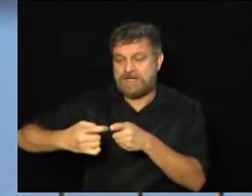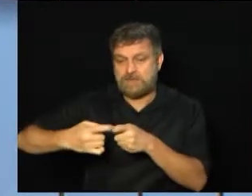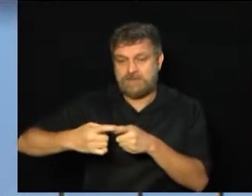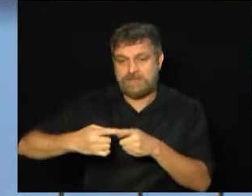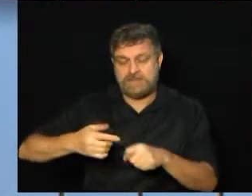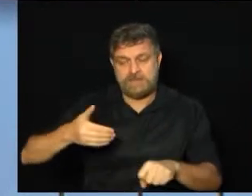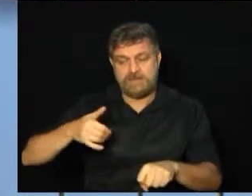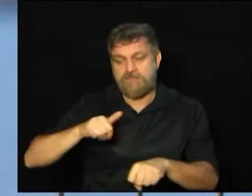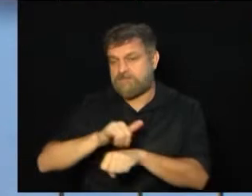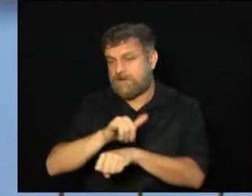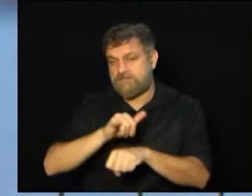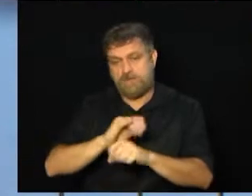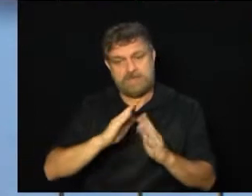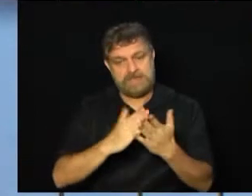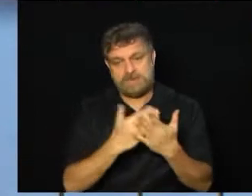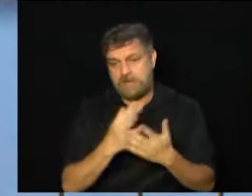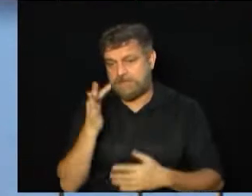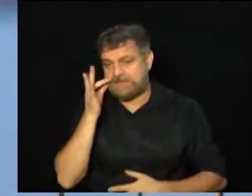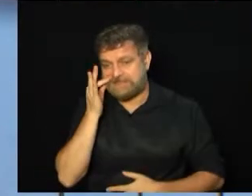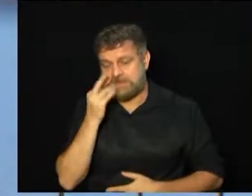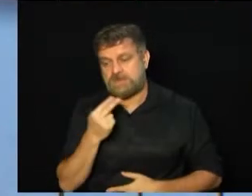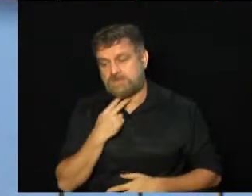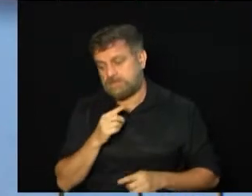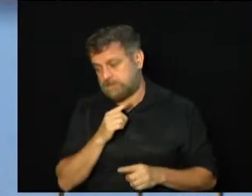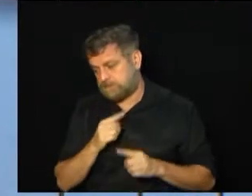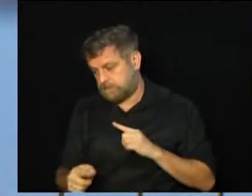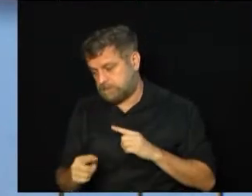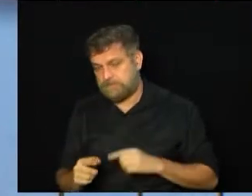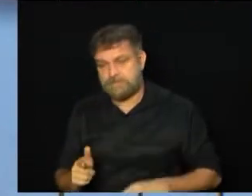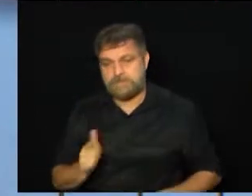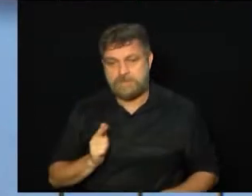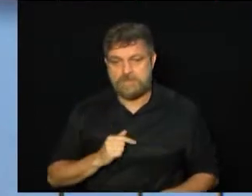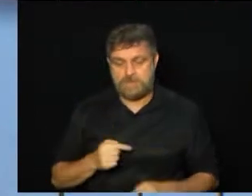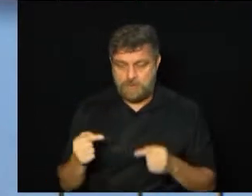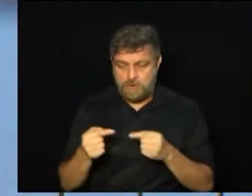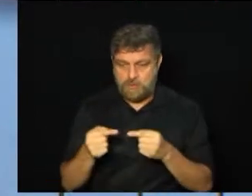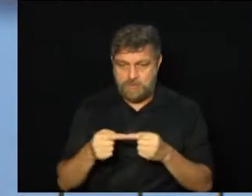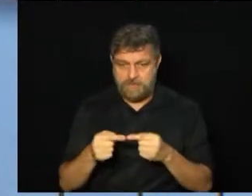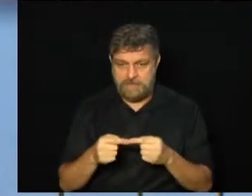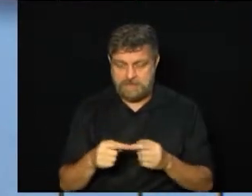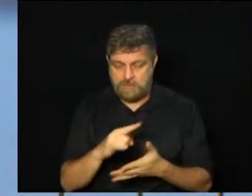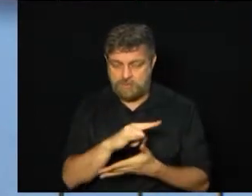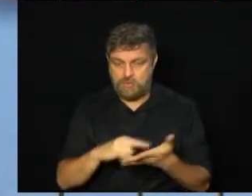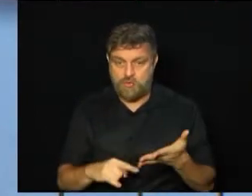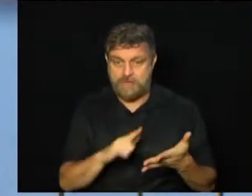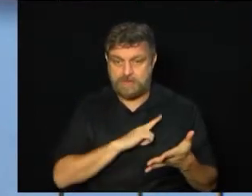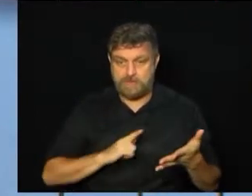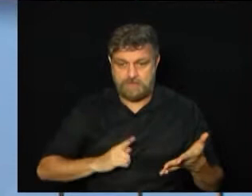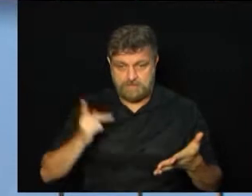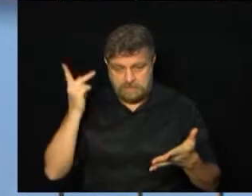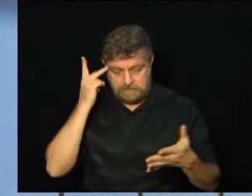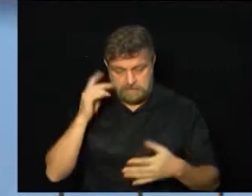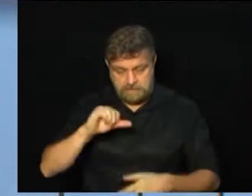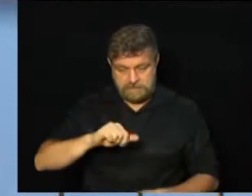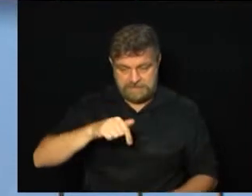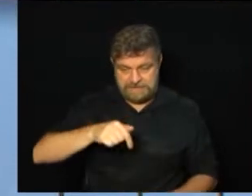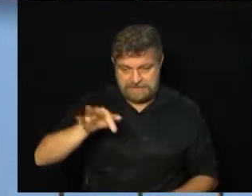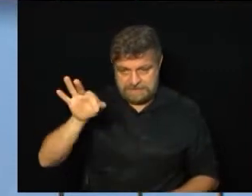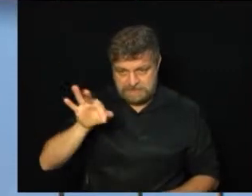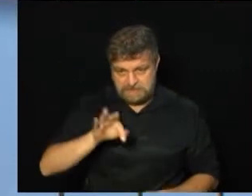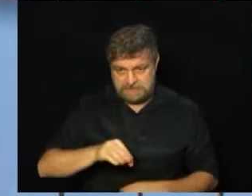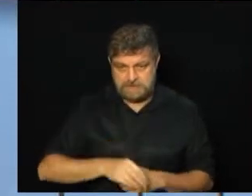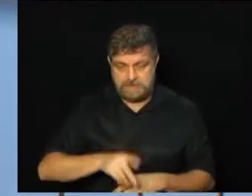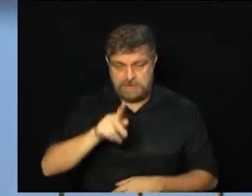não frequentar presencialmente as aulas. De acordo ainda com a nota do governo, 97% dos profissionais de